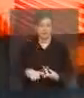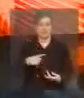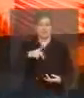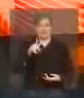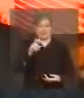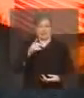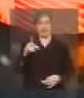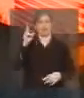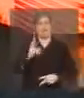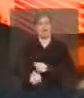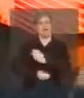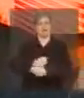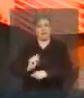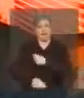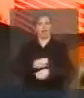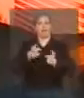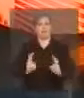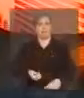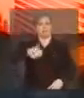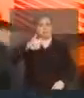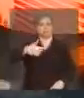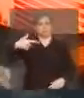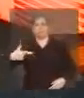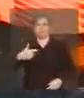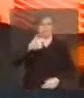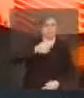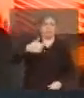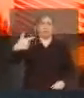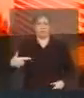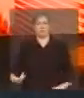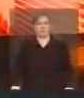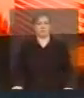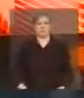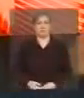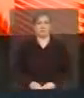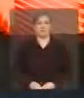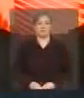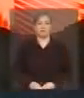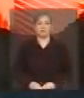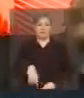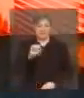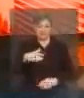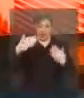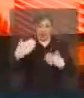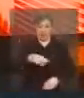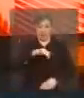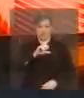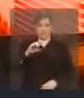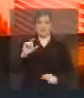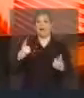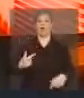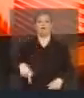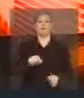de Gerdau, que todo ano elas ganham primeiro lugar, segundo lugar, primeiro lugar, segundo lugar. Se fosse um concurso de Miss Brasil, onde é